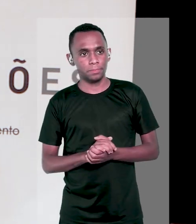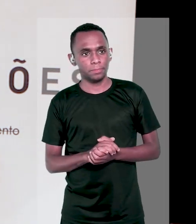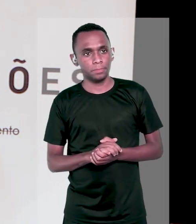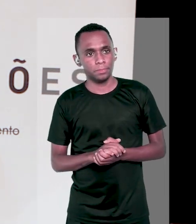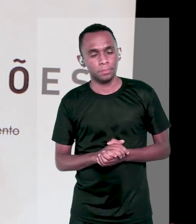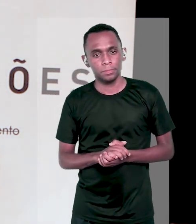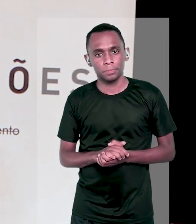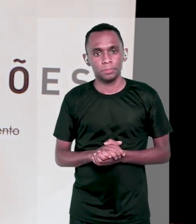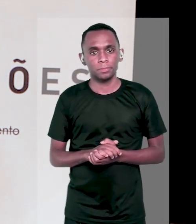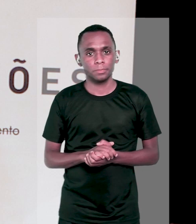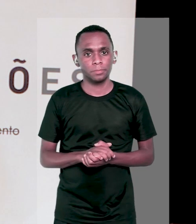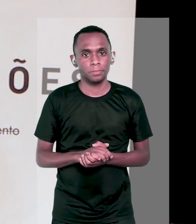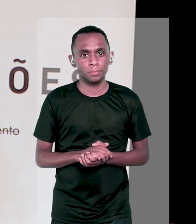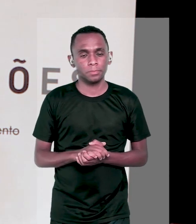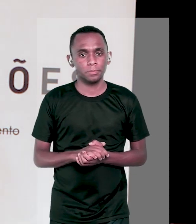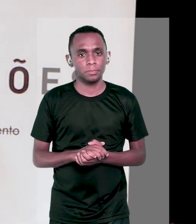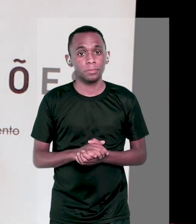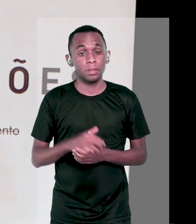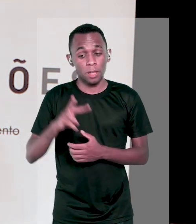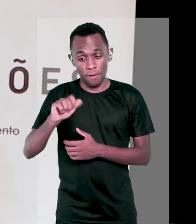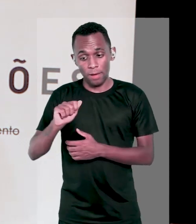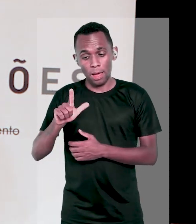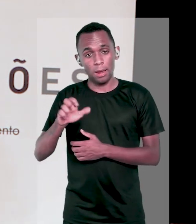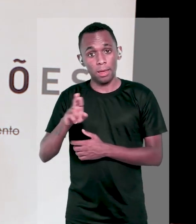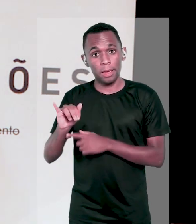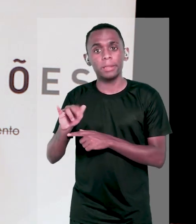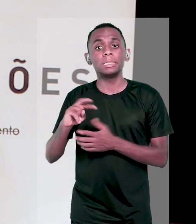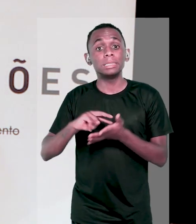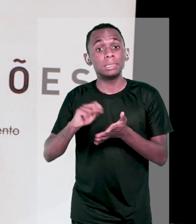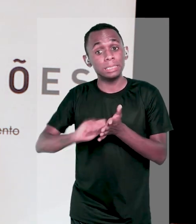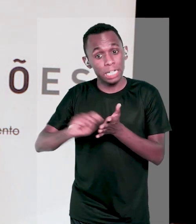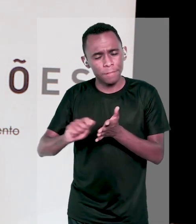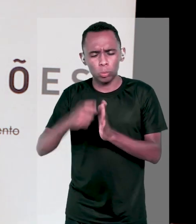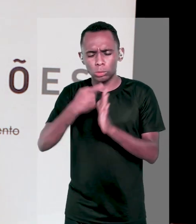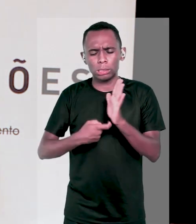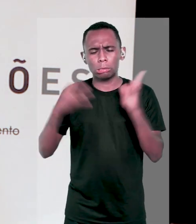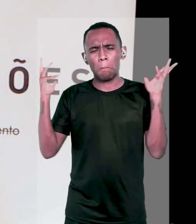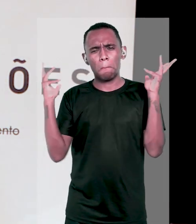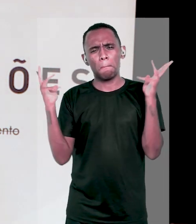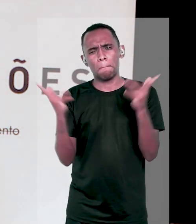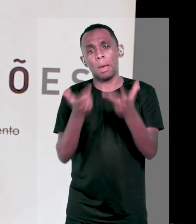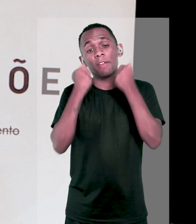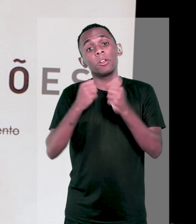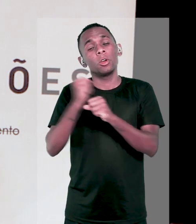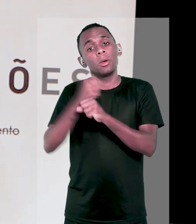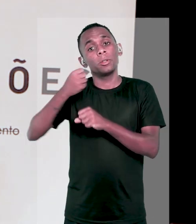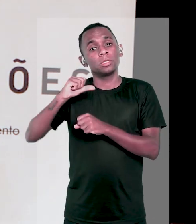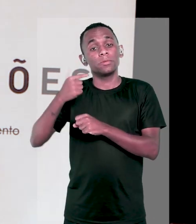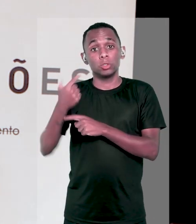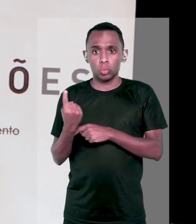admirador profundo de uma grande bailarina do início do século chamada Isadora Duncan e